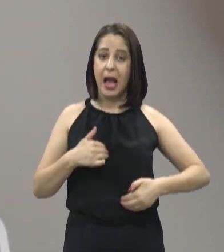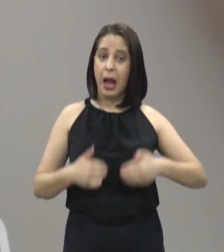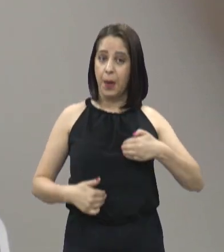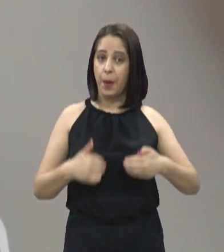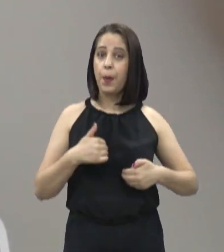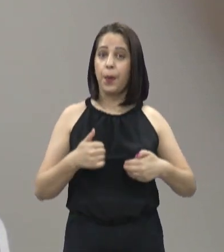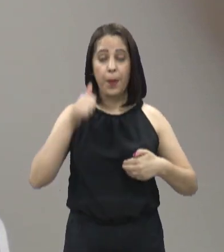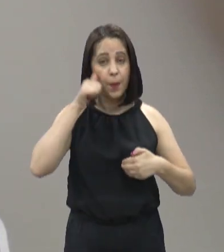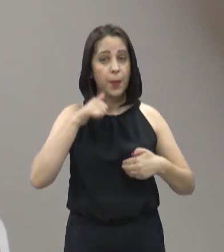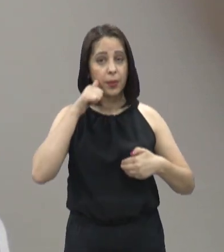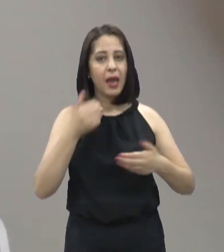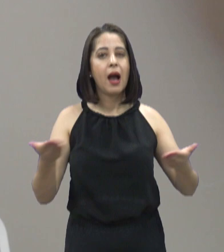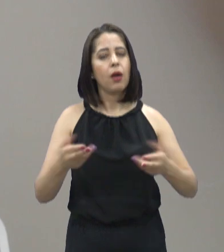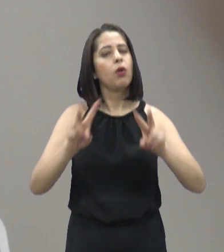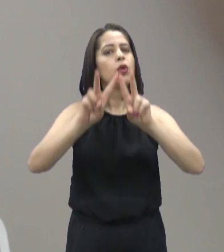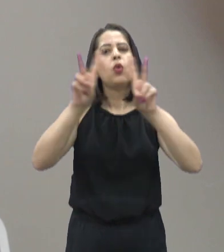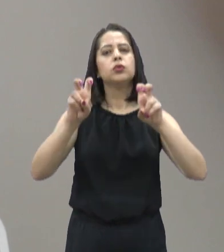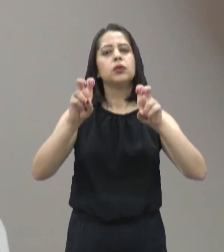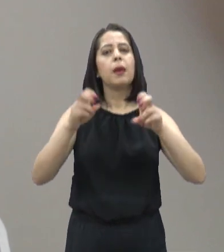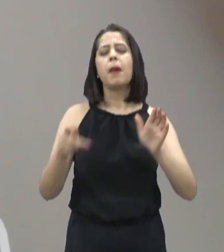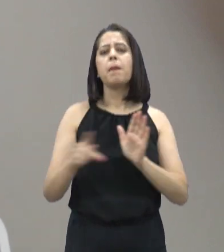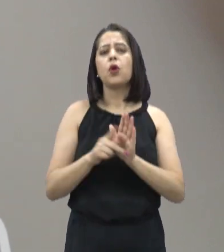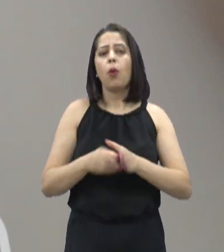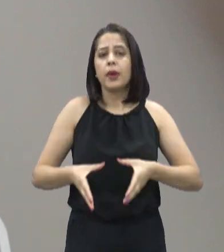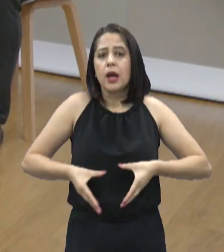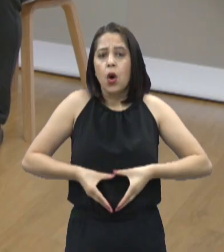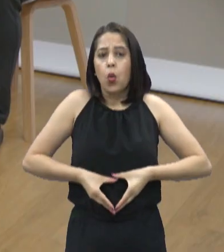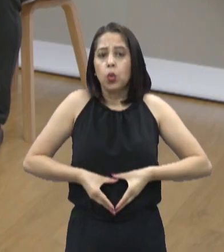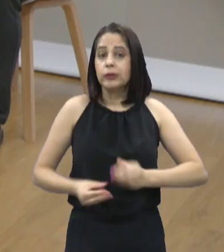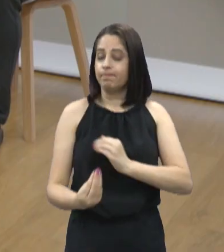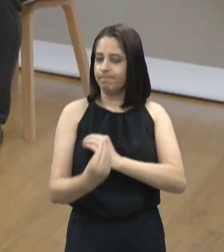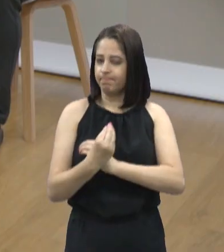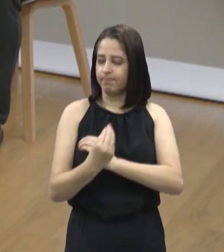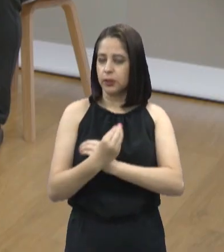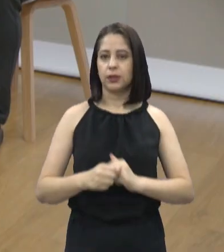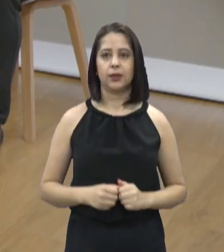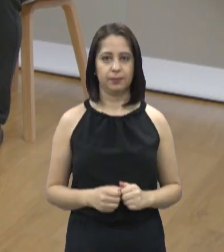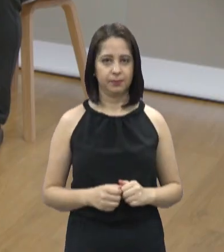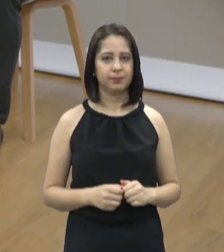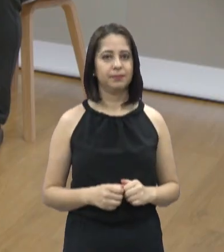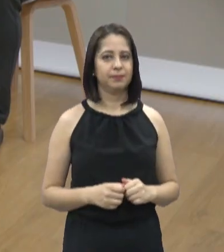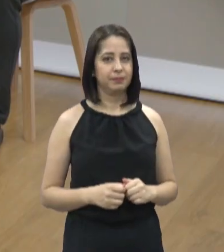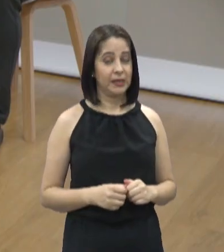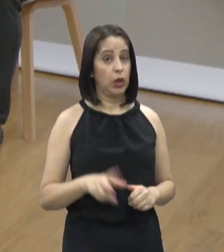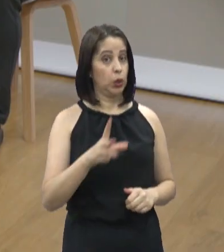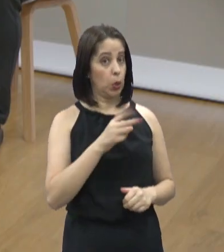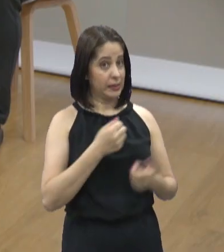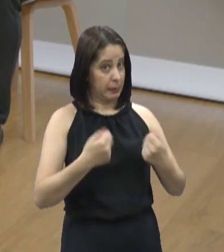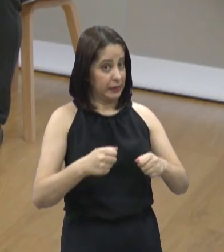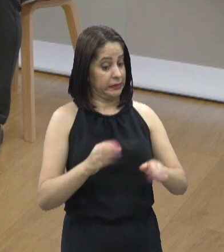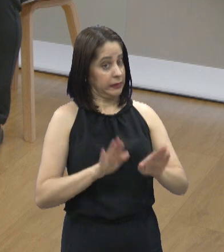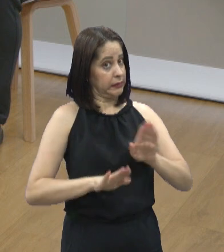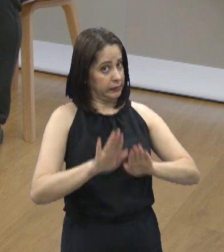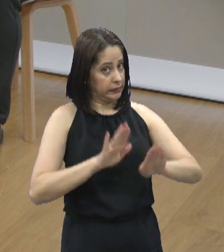mulher. E agora vamos falar um pouquinho sobre os cuidados com o útero. Doutor, é uma área que exige bastante cuidados também,